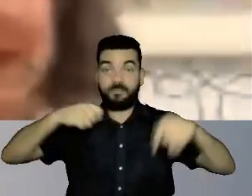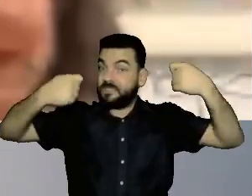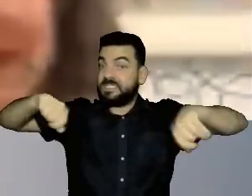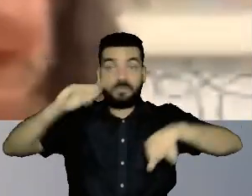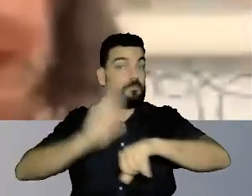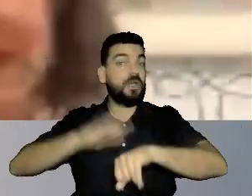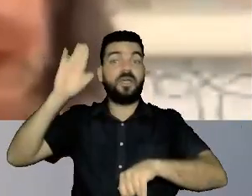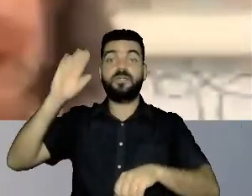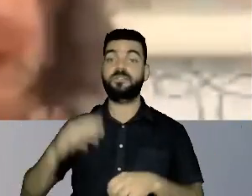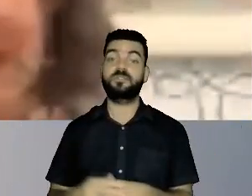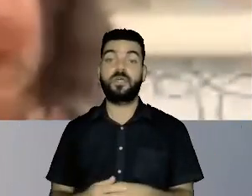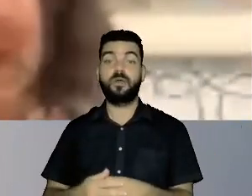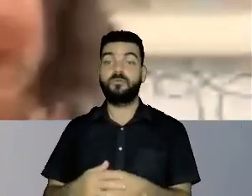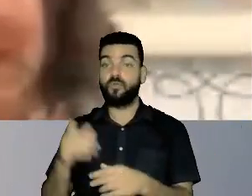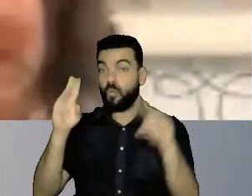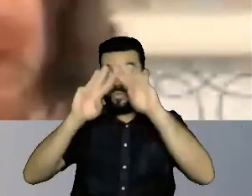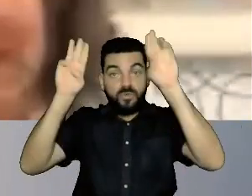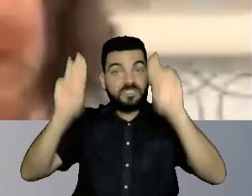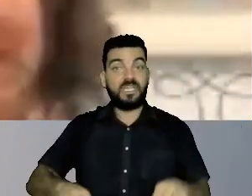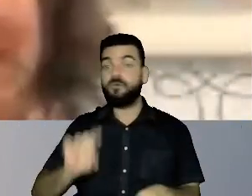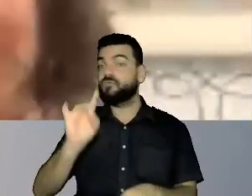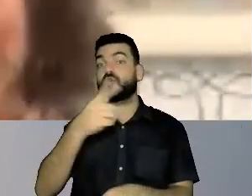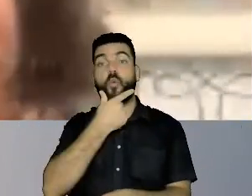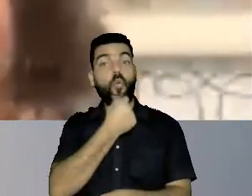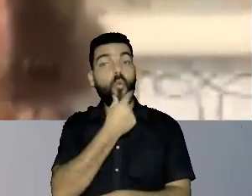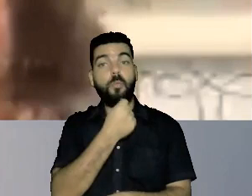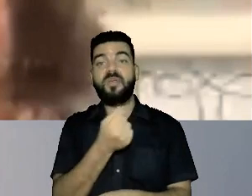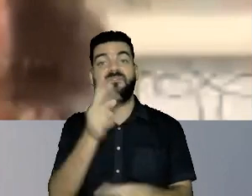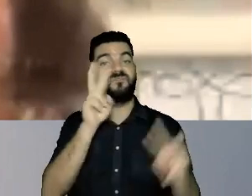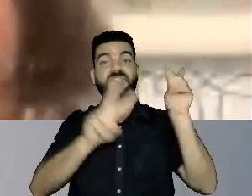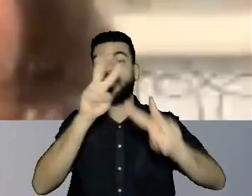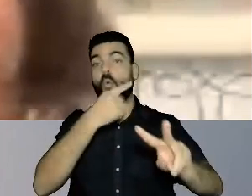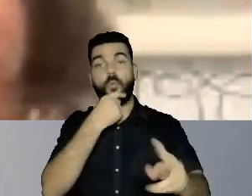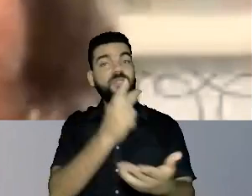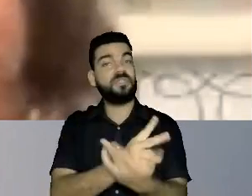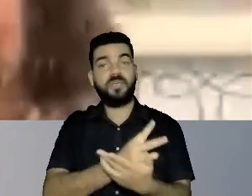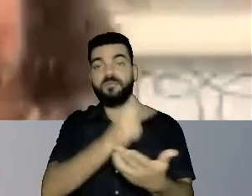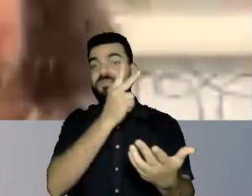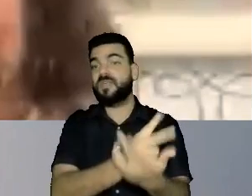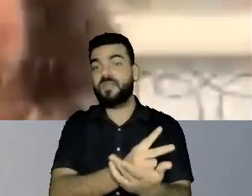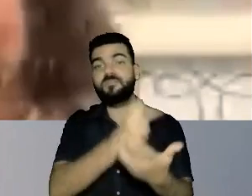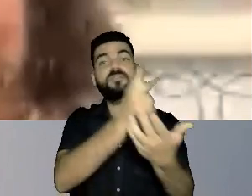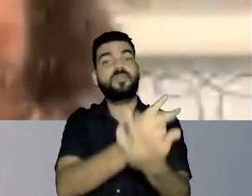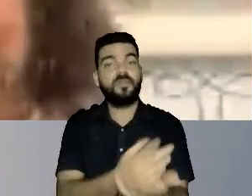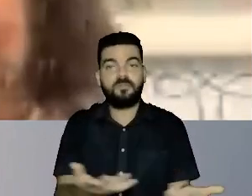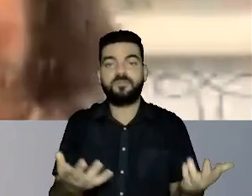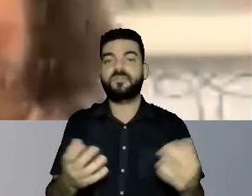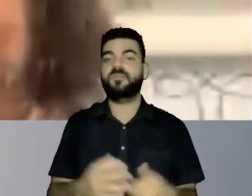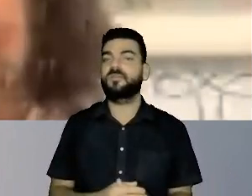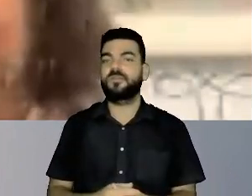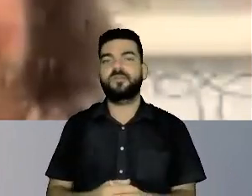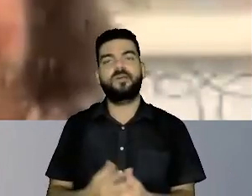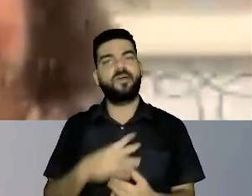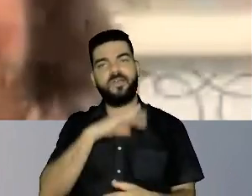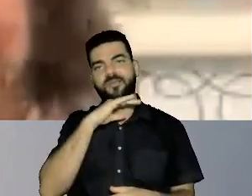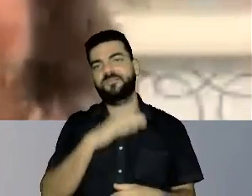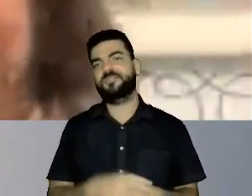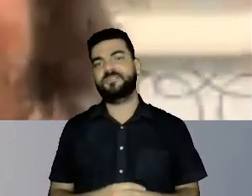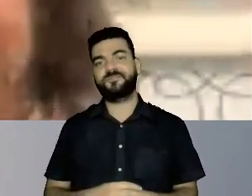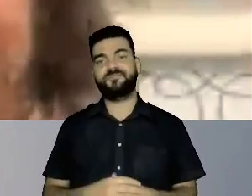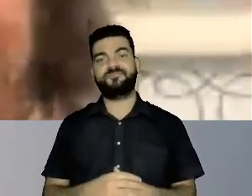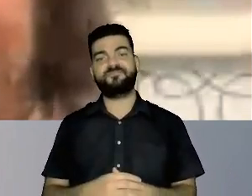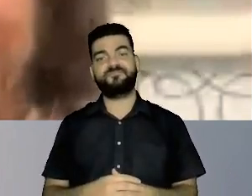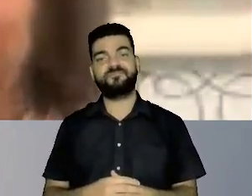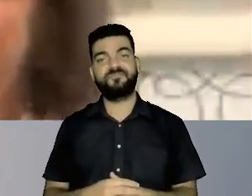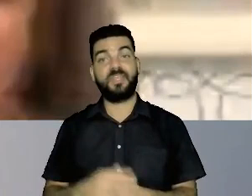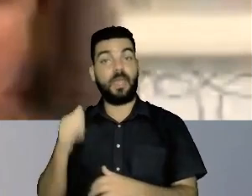e esse olhar feminino, que é tão pouco no museu, né? Que a gente vê o olhar masculino, que você mesmo colocou,